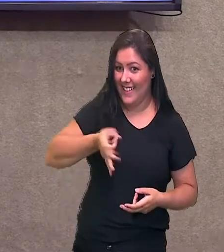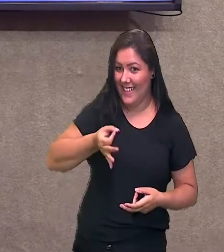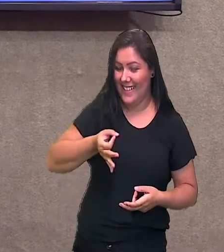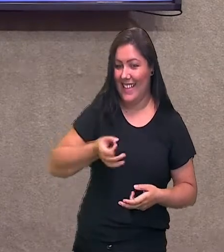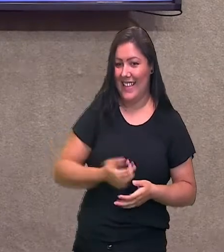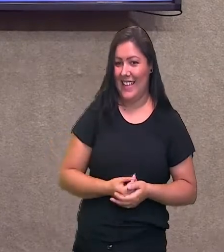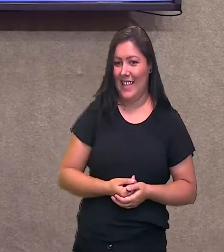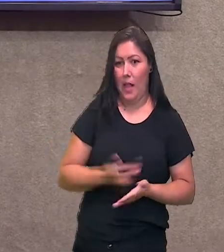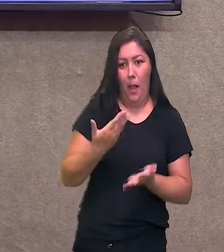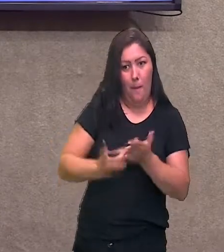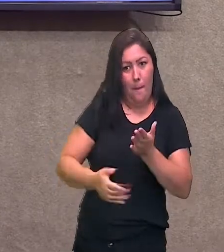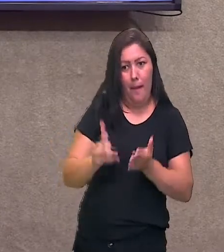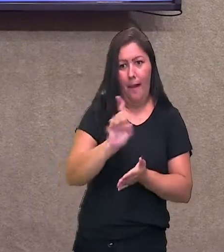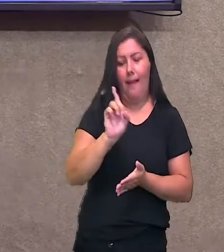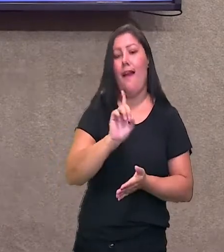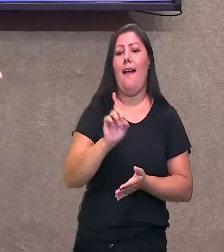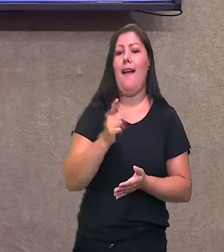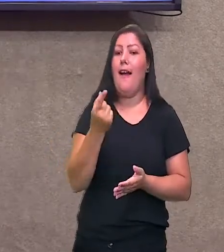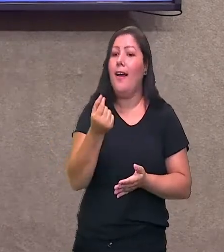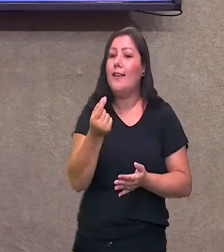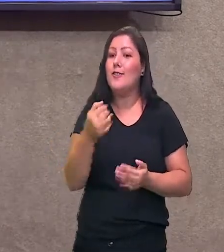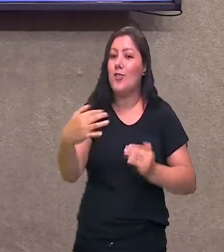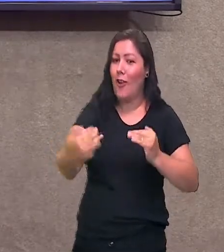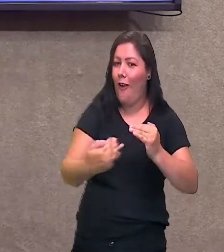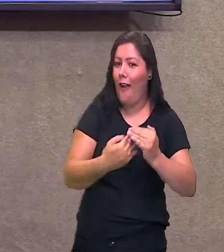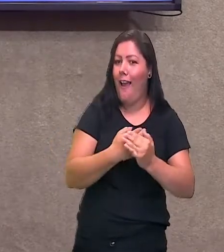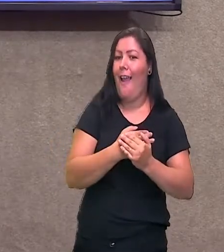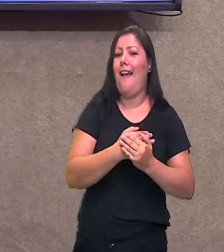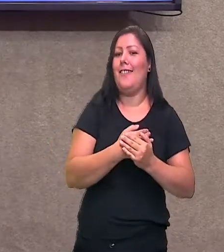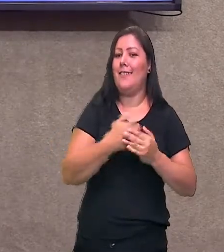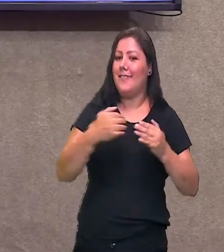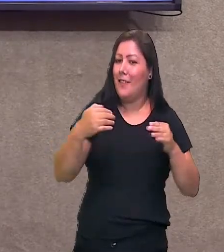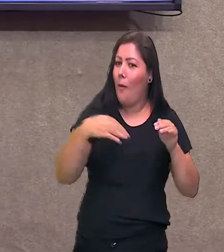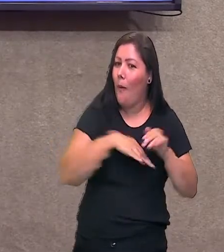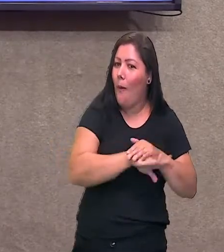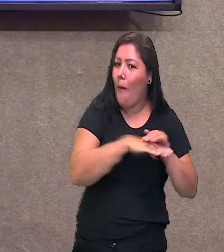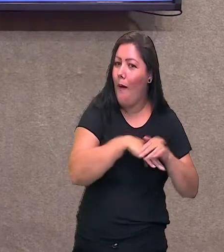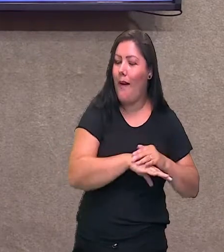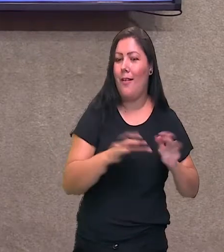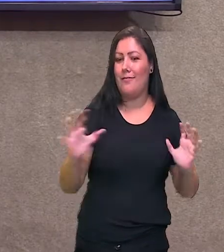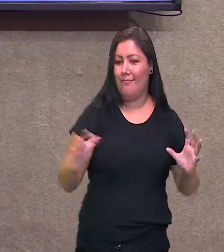Eliane, que isso? Tem que colocar camisa de força se alguém fizer isso.